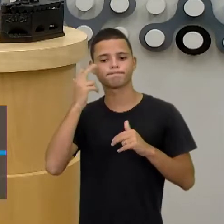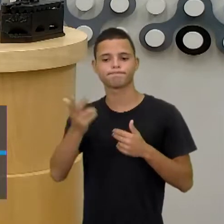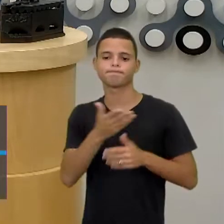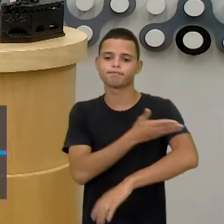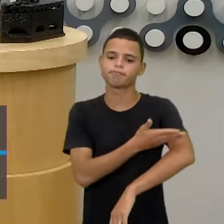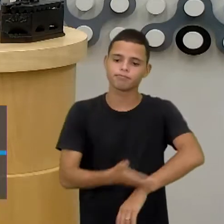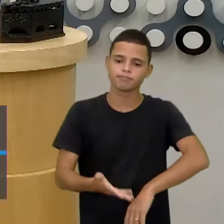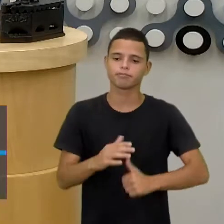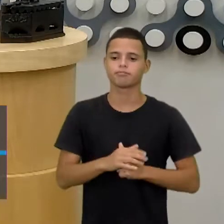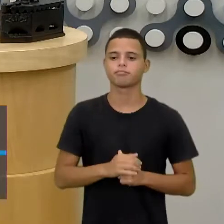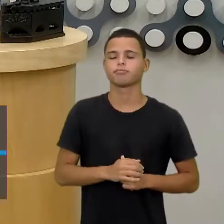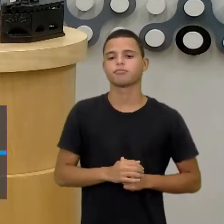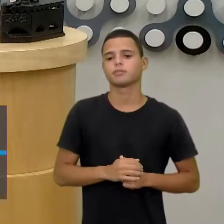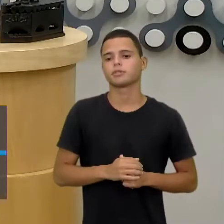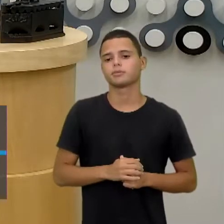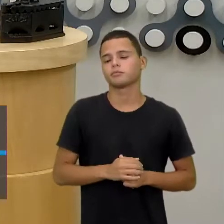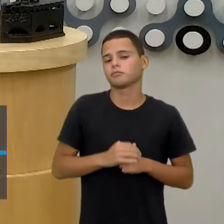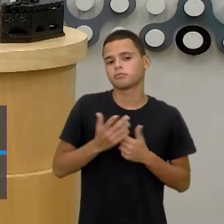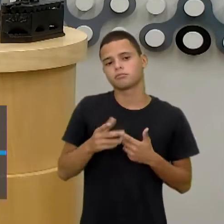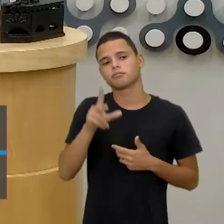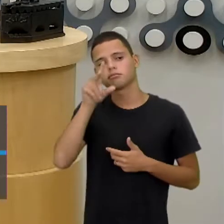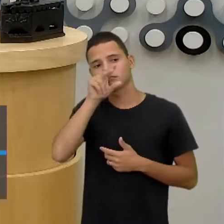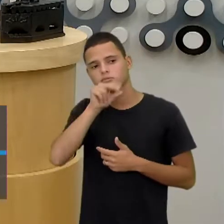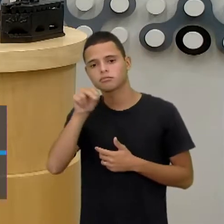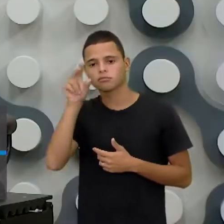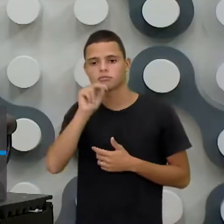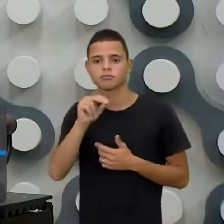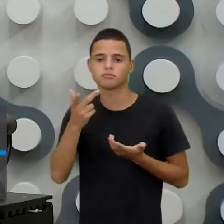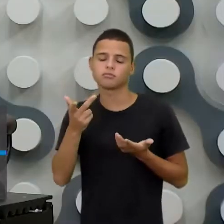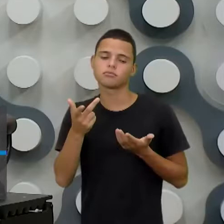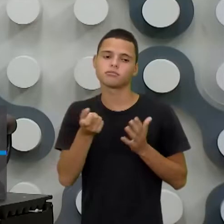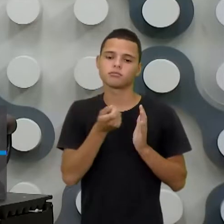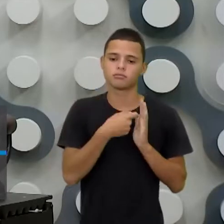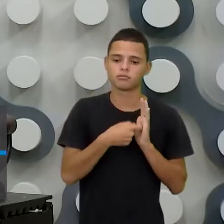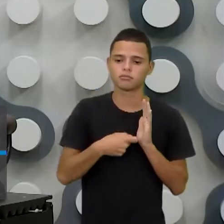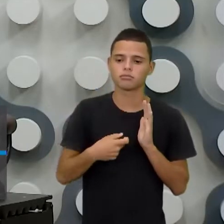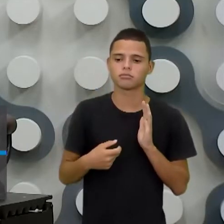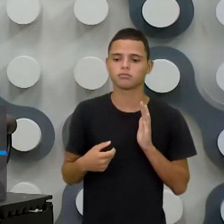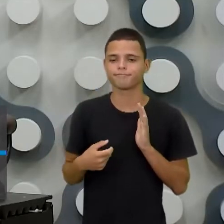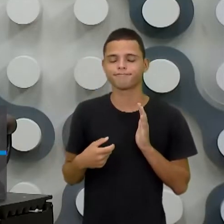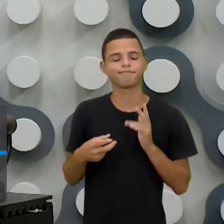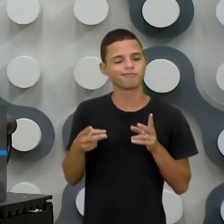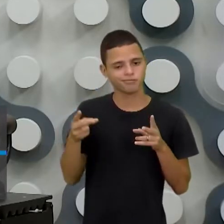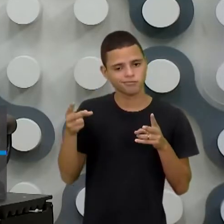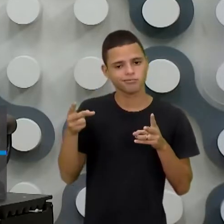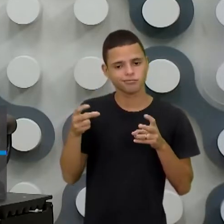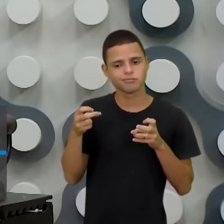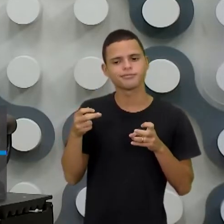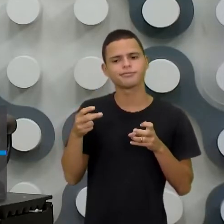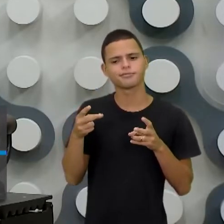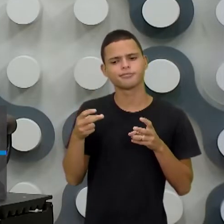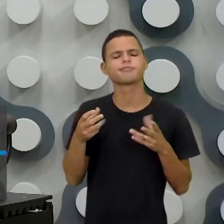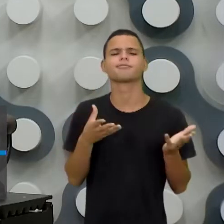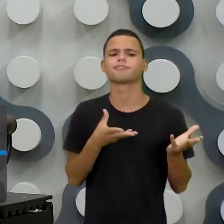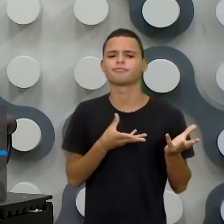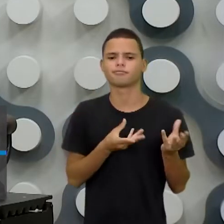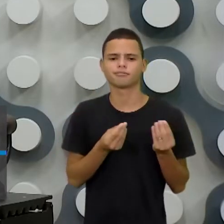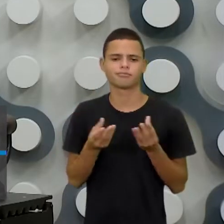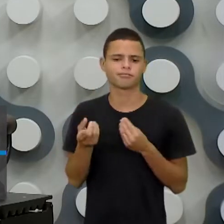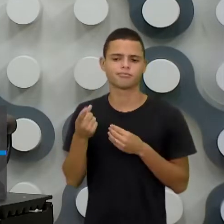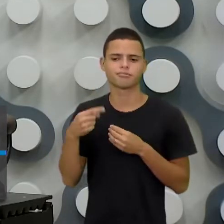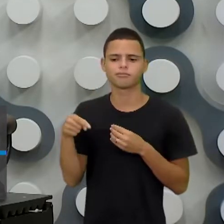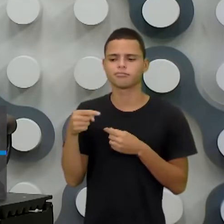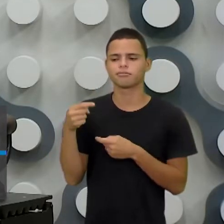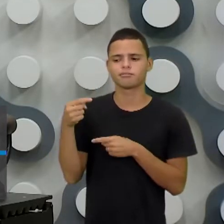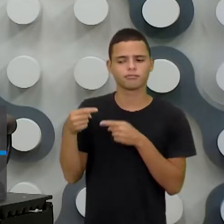né? Seja aí de forma oral, né? Ou na escrita. Então, observe aí quanto de coisas a gente vai